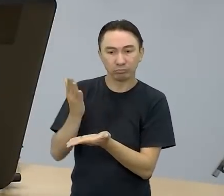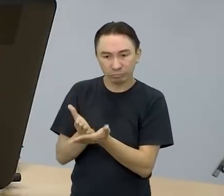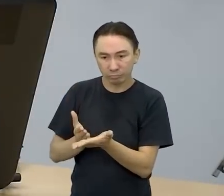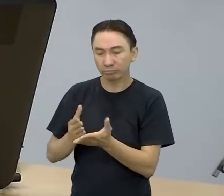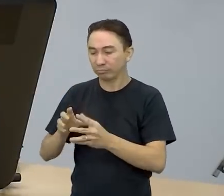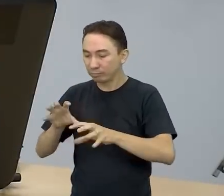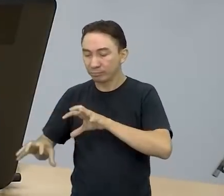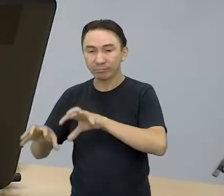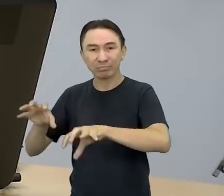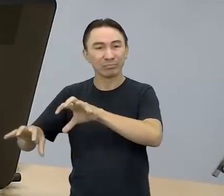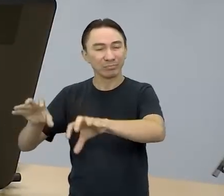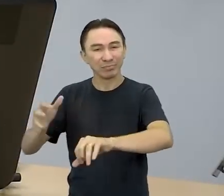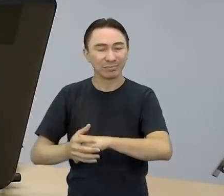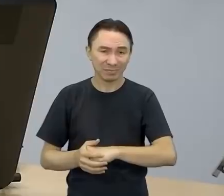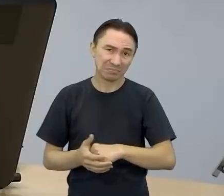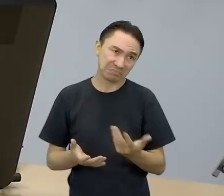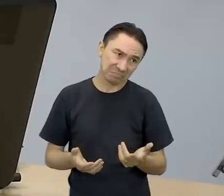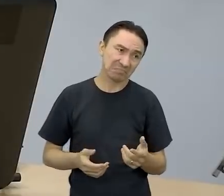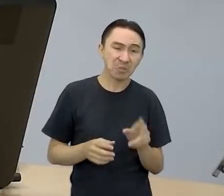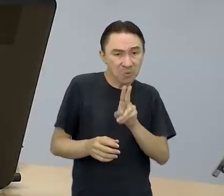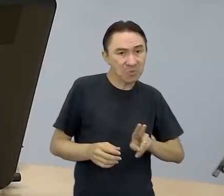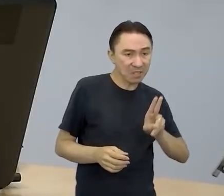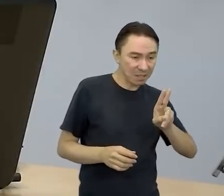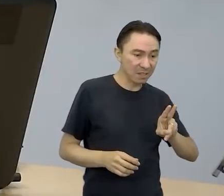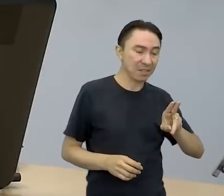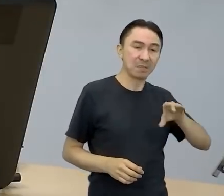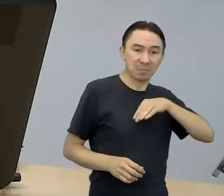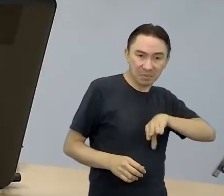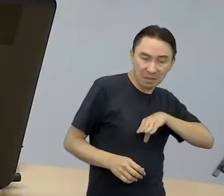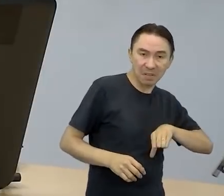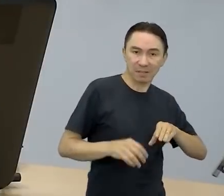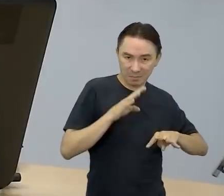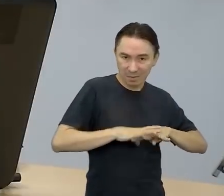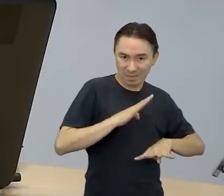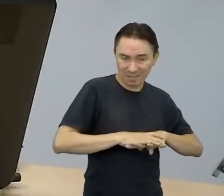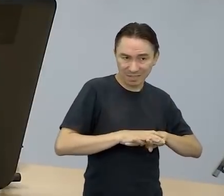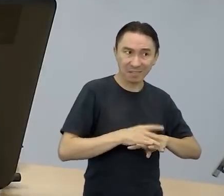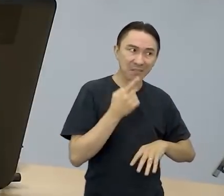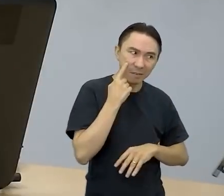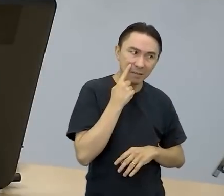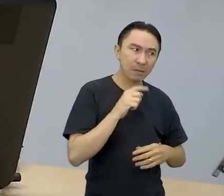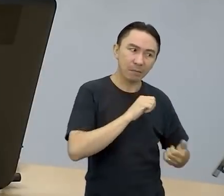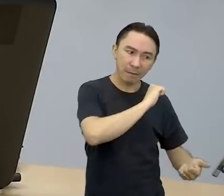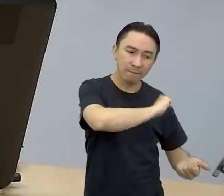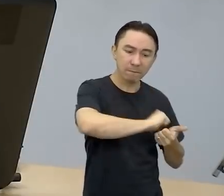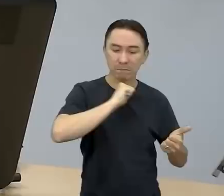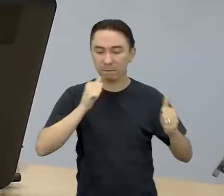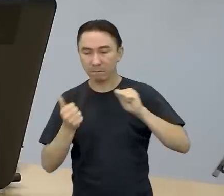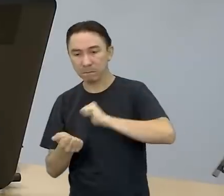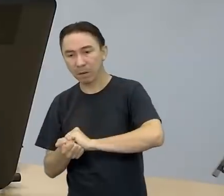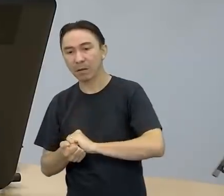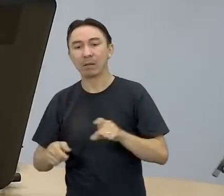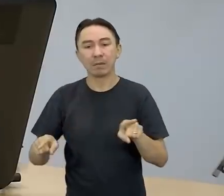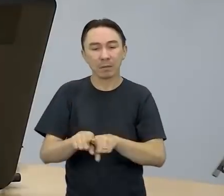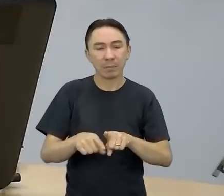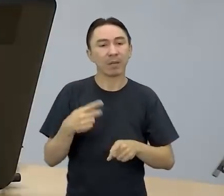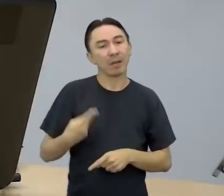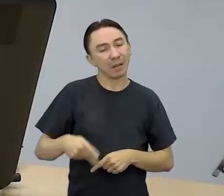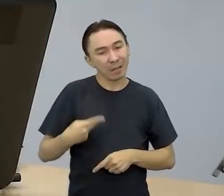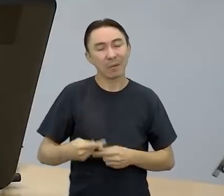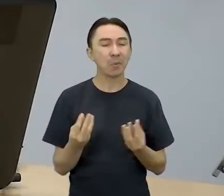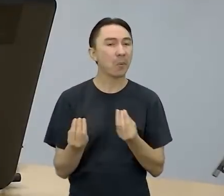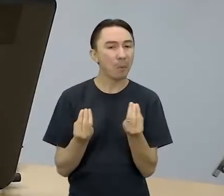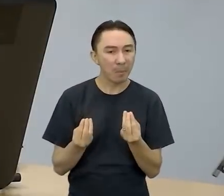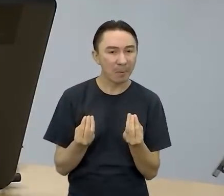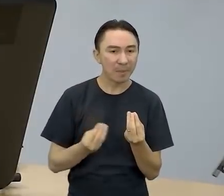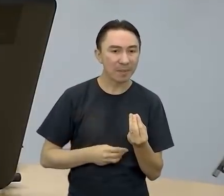mas a gente vai trazer aí como a gente pode também puxar para a nossa área esses reagrupamentos. E quem vai explicar melhor para a gente aí como é que